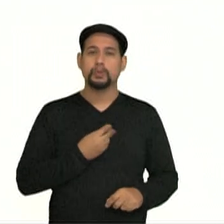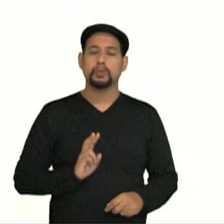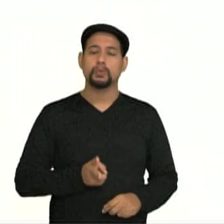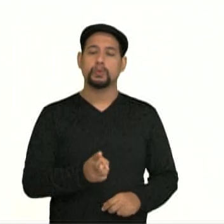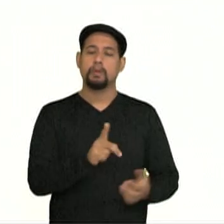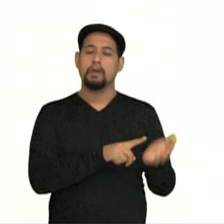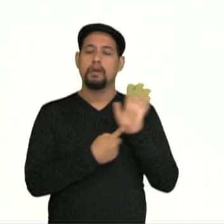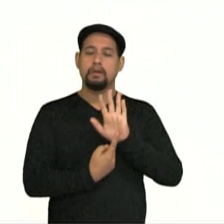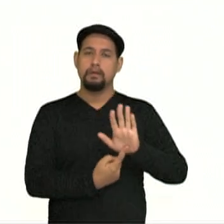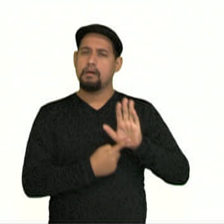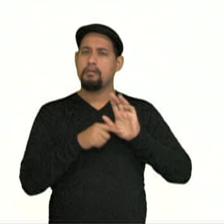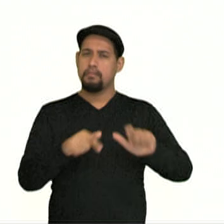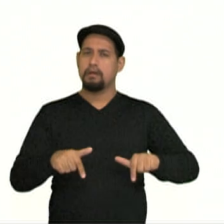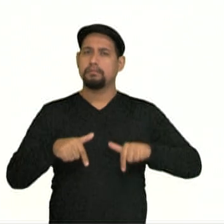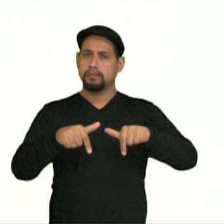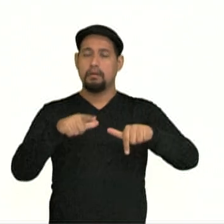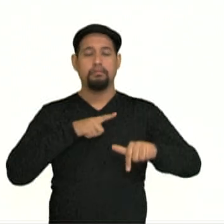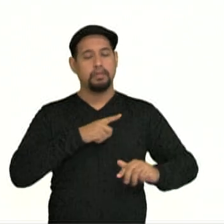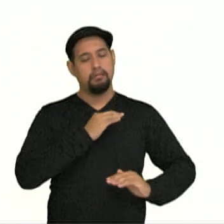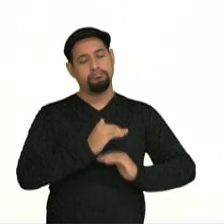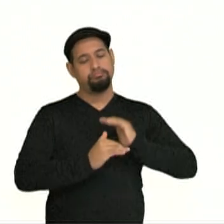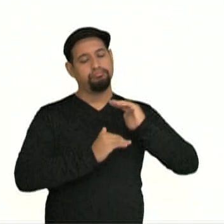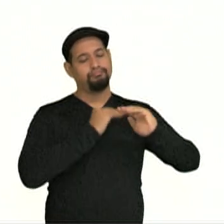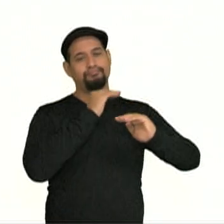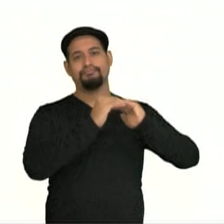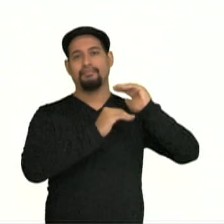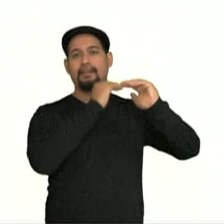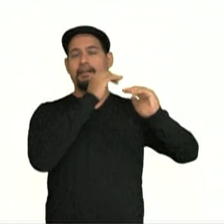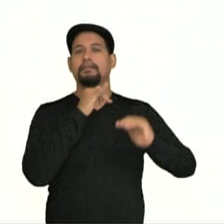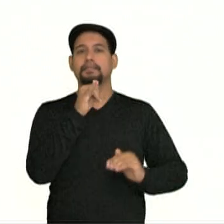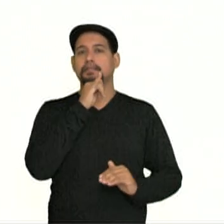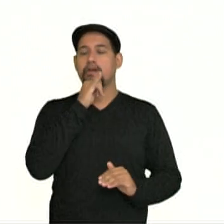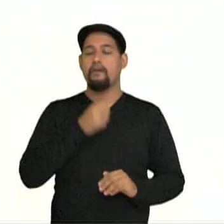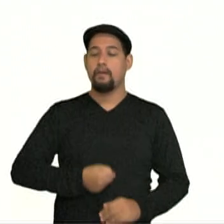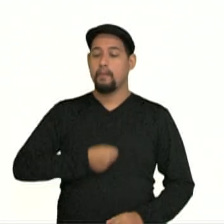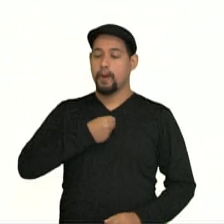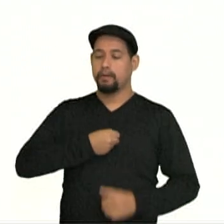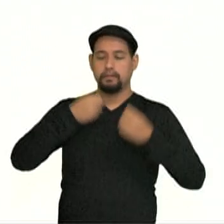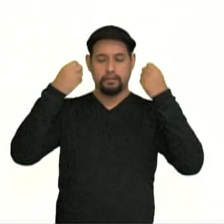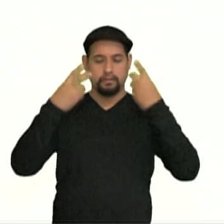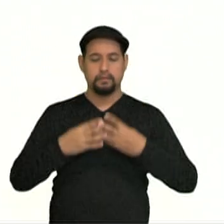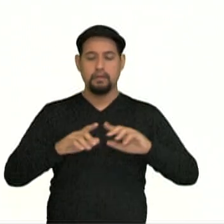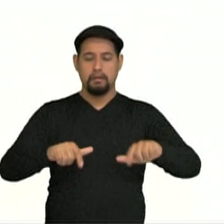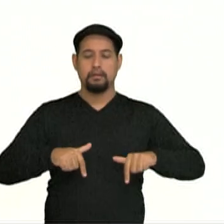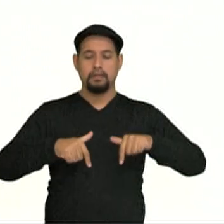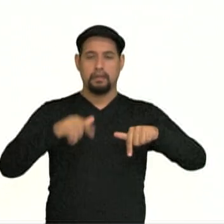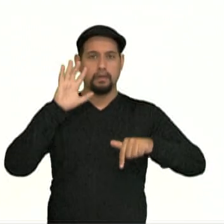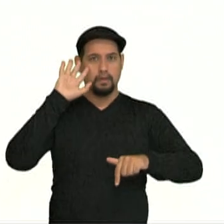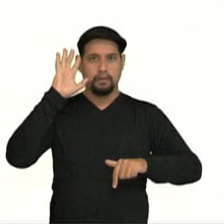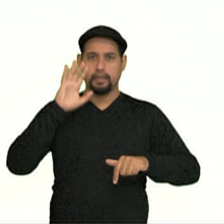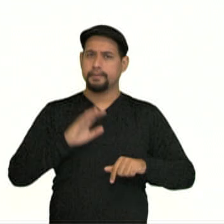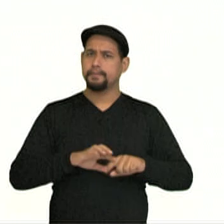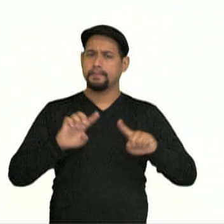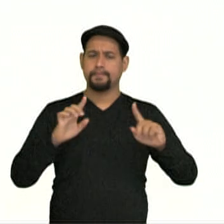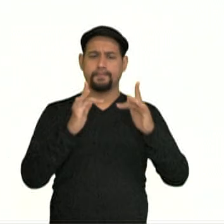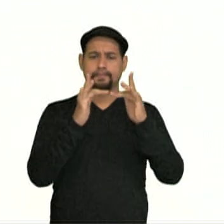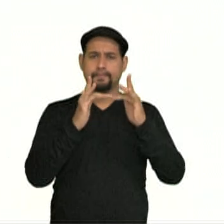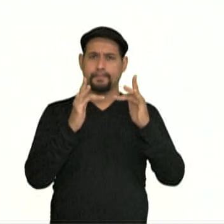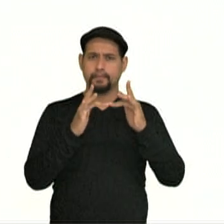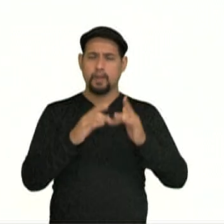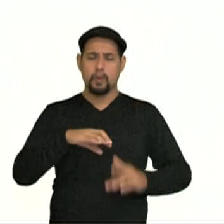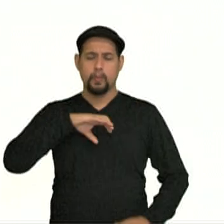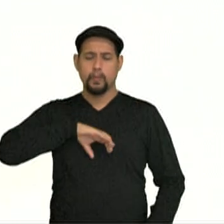expressar uma ação que está em progresso, ou seja, no momento da fala, a ação está acontecendo. Na relação com a